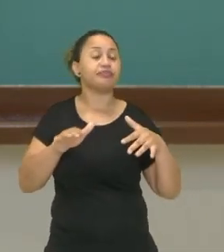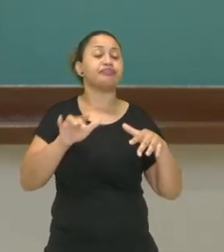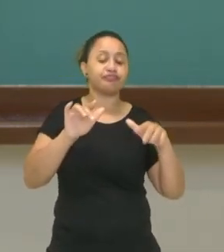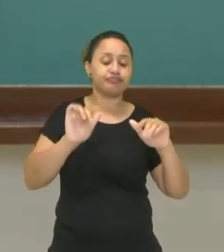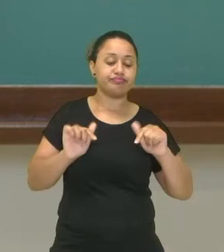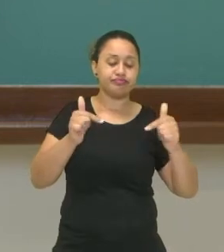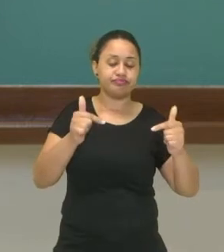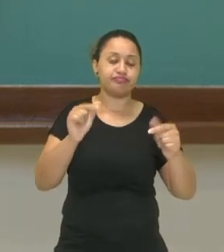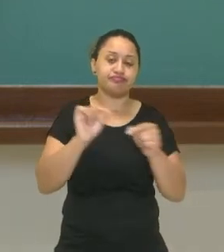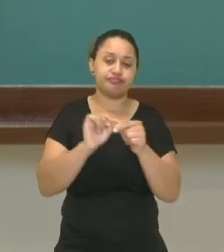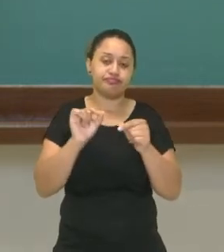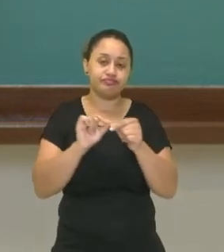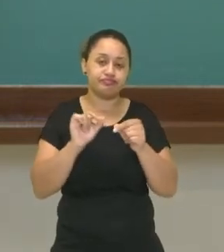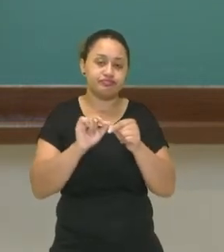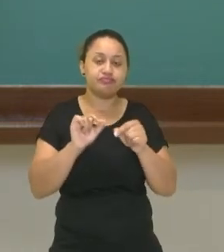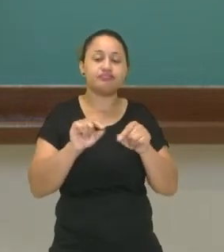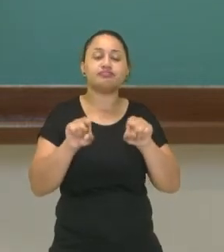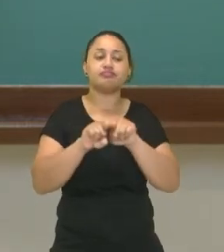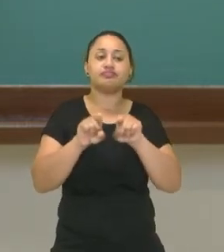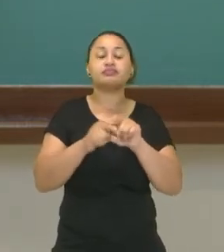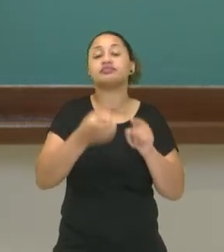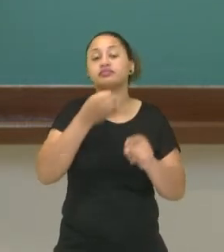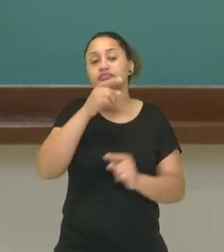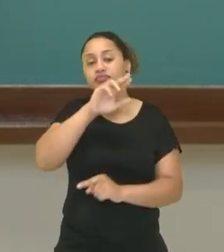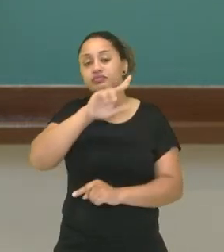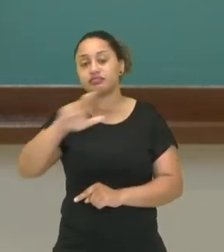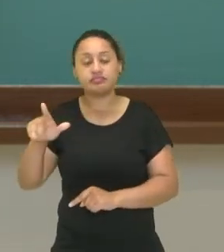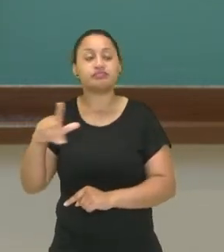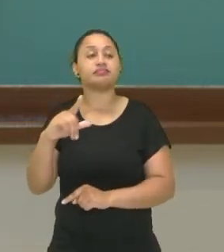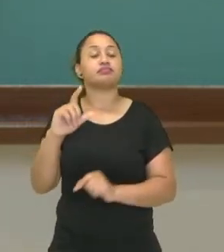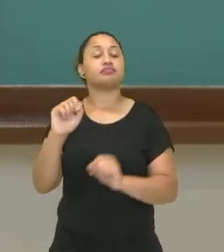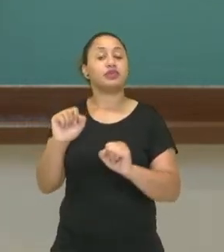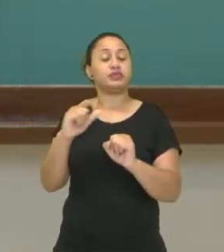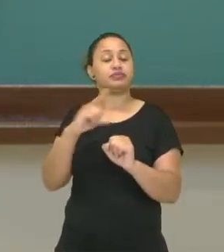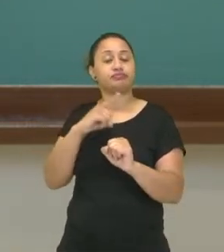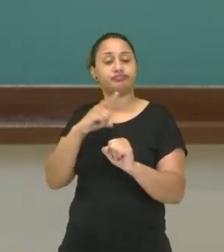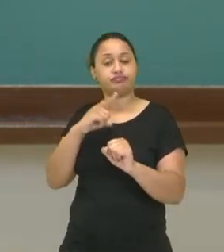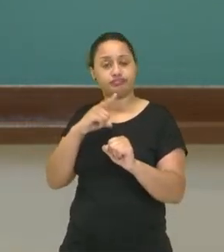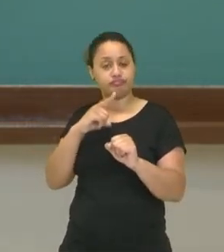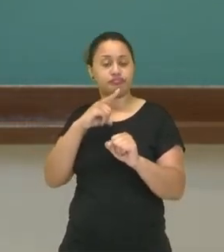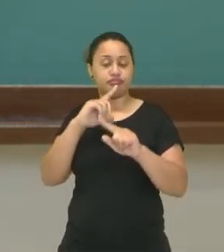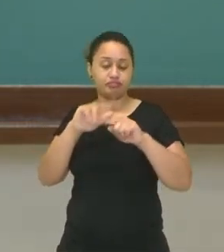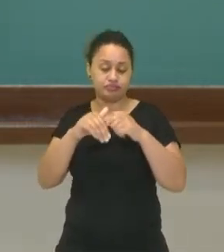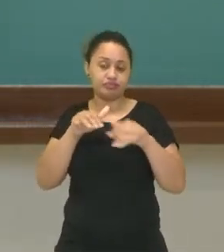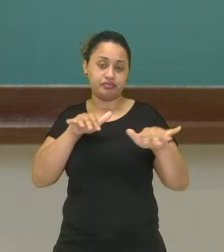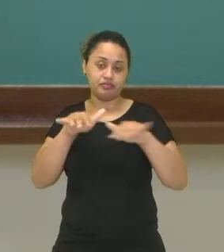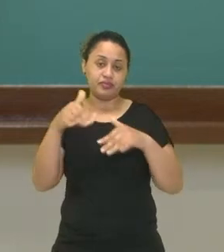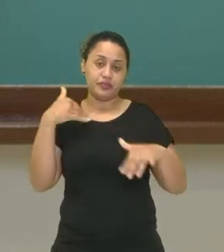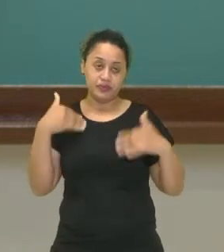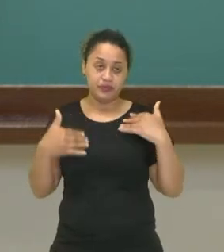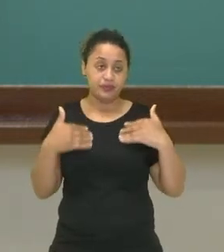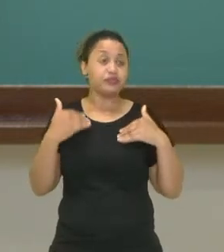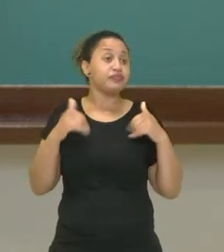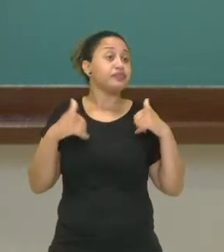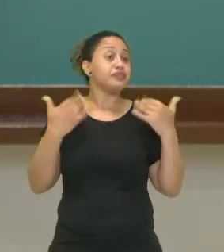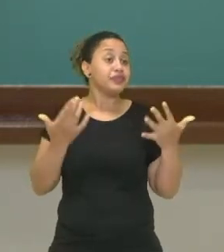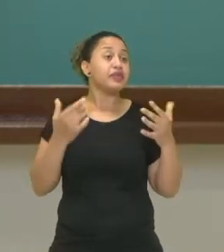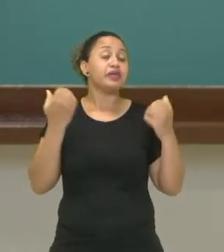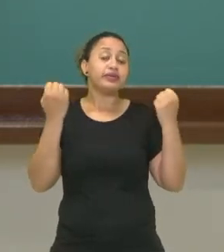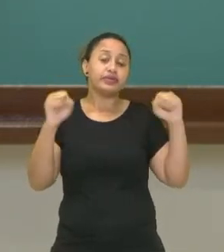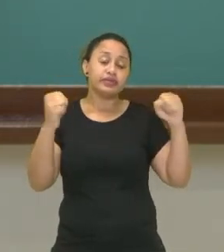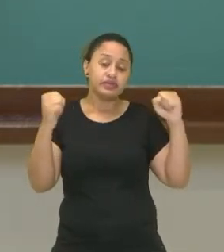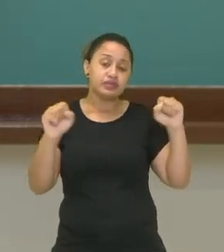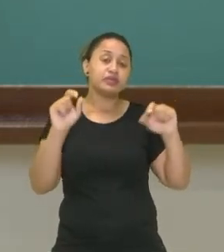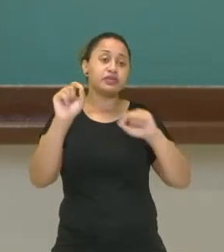está realizando, os benefícios que eles podem te trazer naquele momento. Então a ginástica